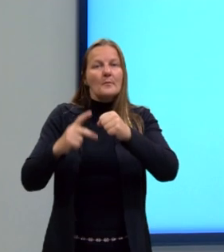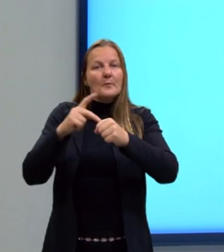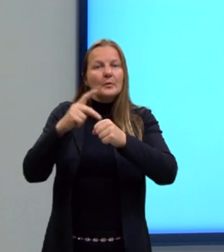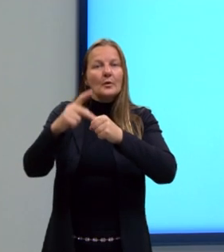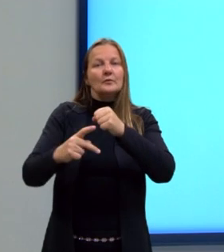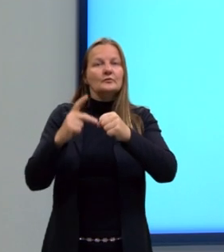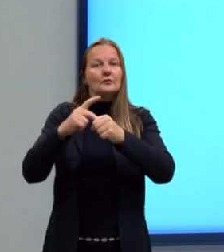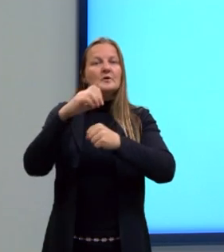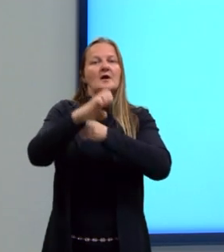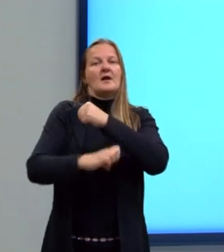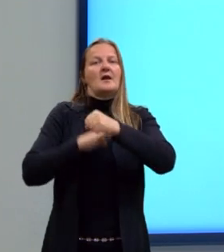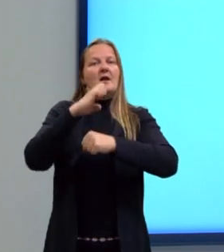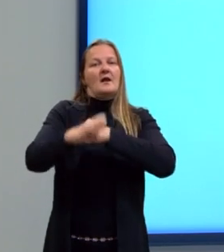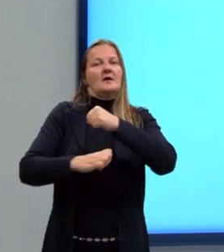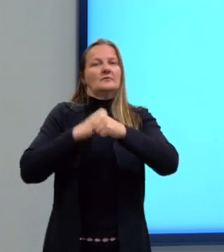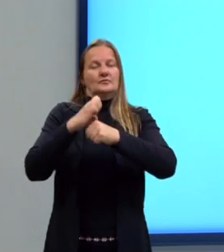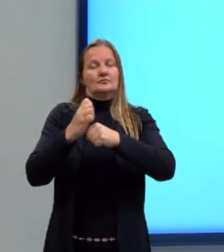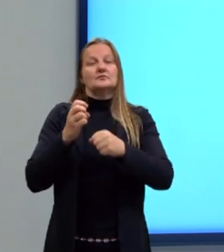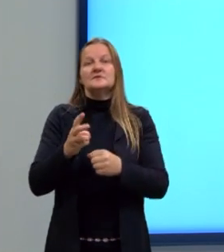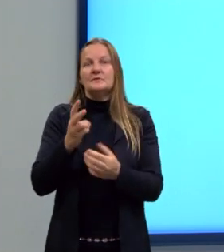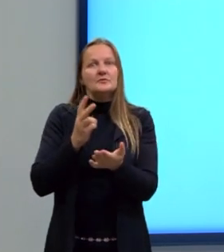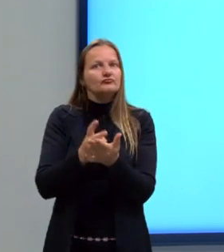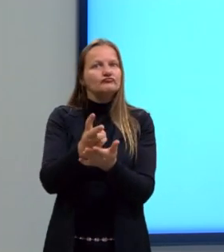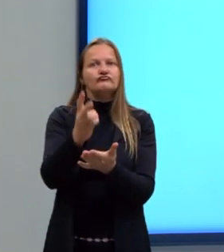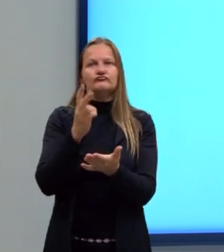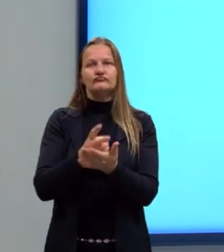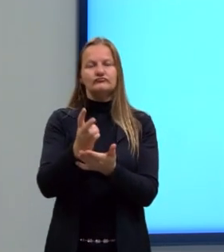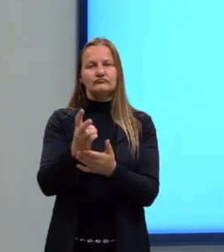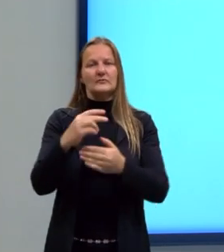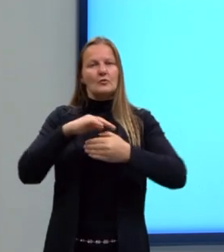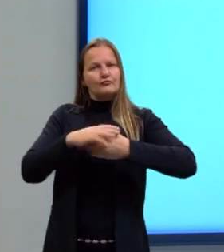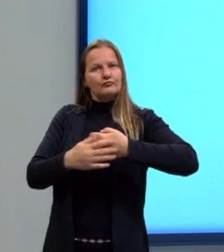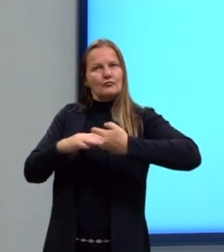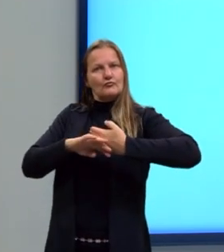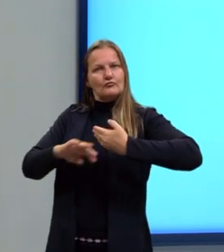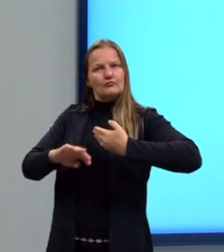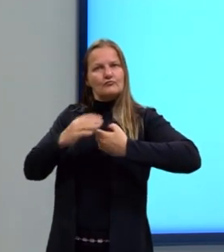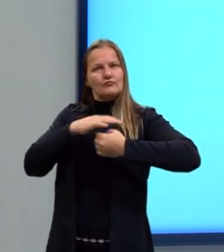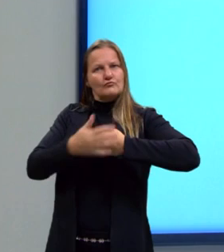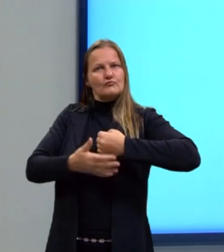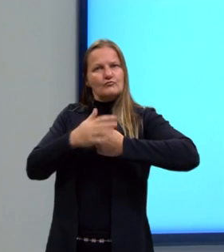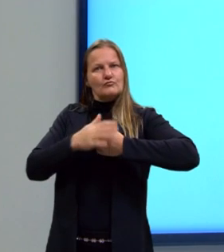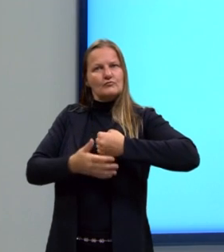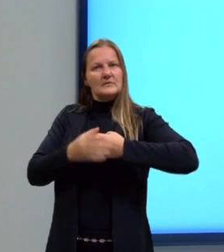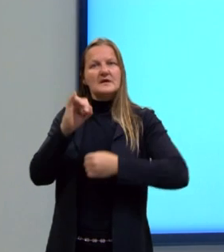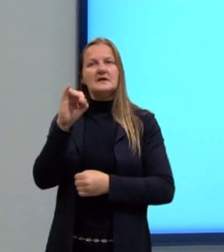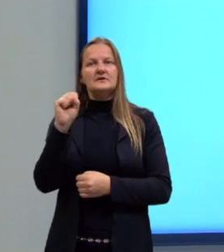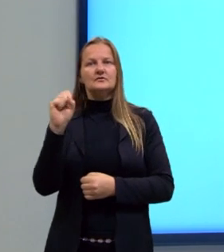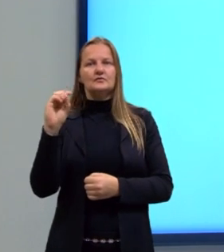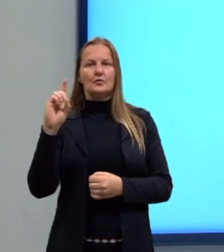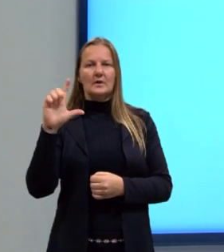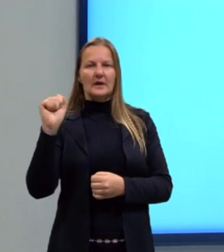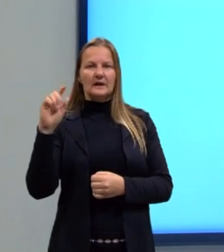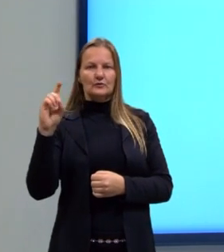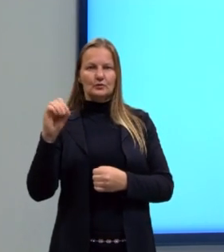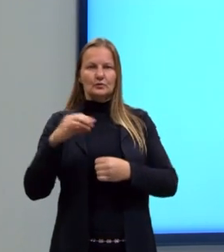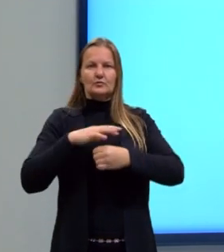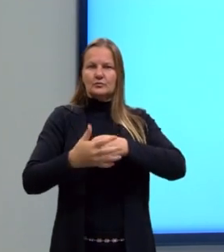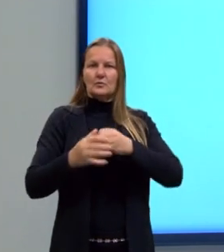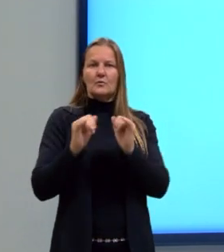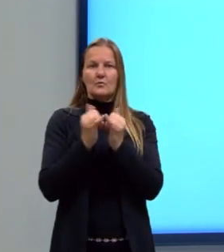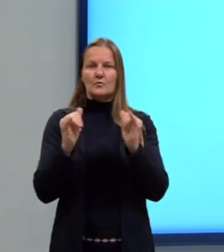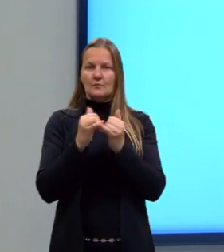mantém constante então a gente tá falando em Sistemas isolados isso é bem importante tá então quando o sistema isolado a carga elétrica total